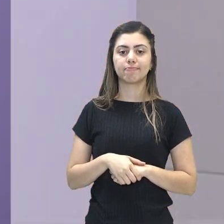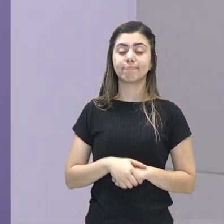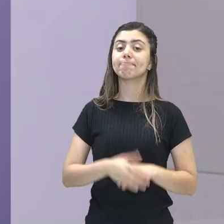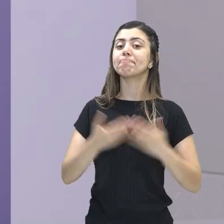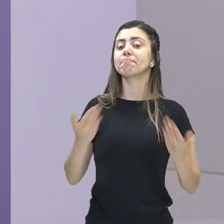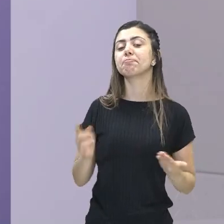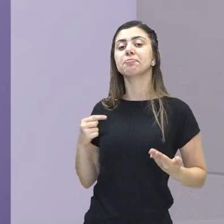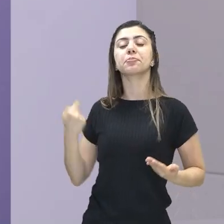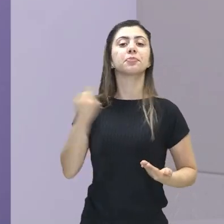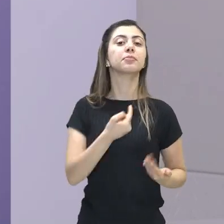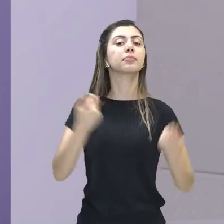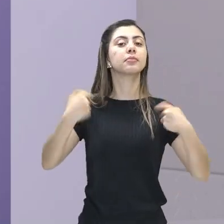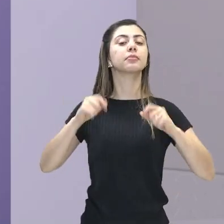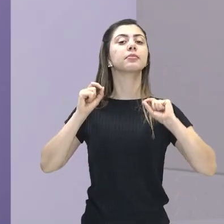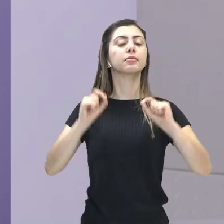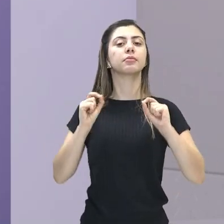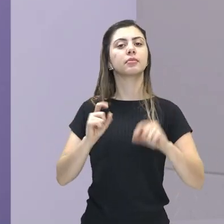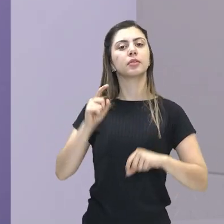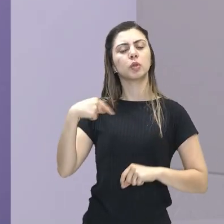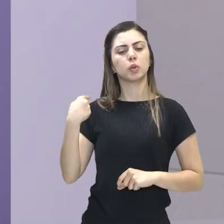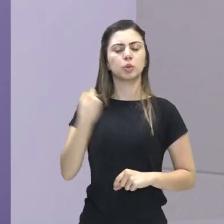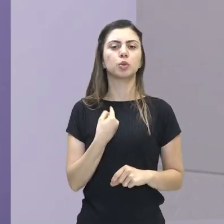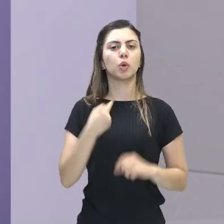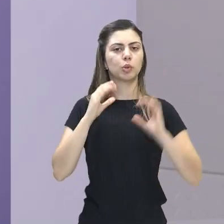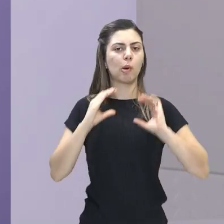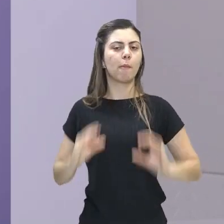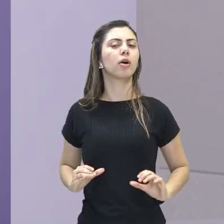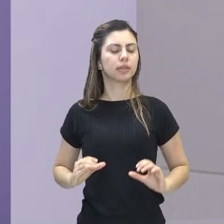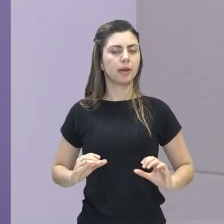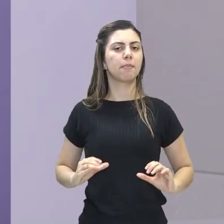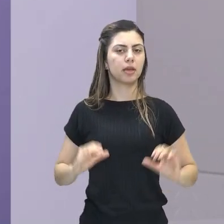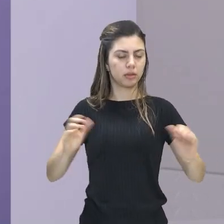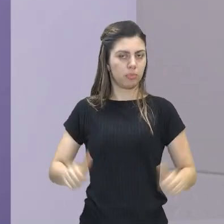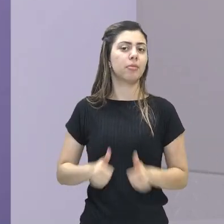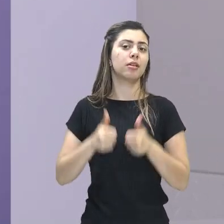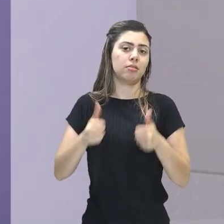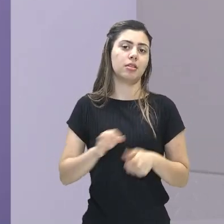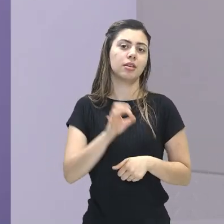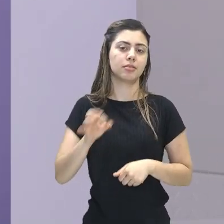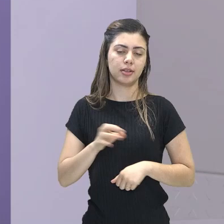Então nós precisamos mudar a nossa atitude ou precisamos